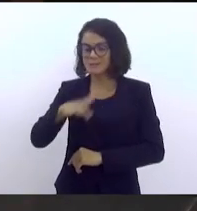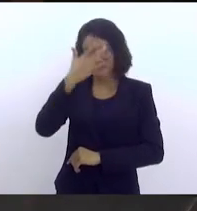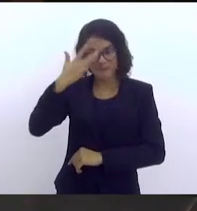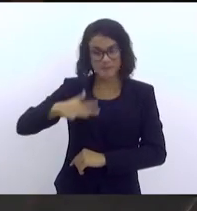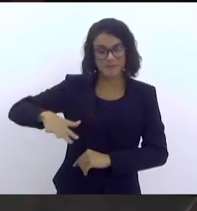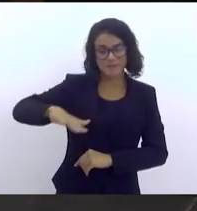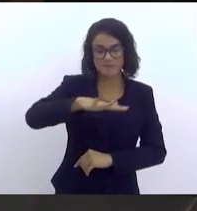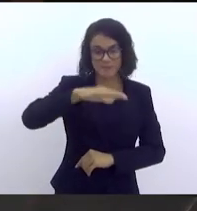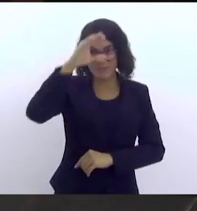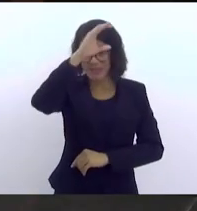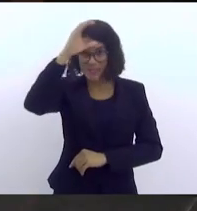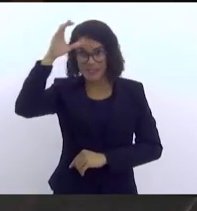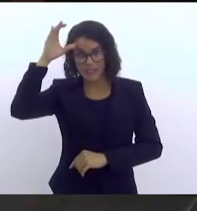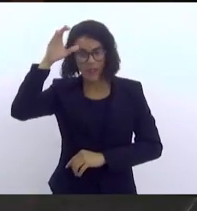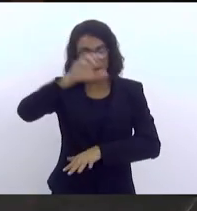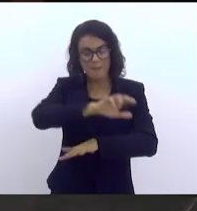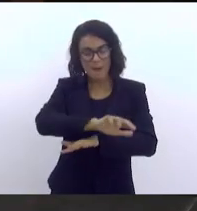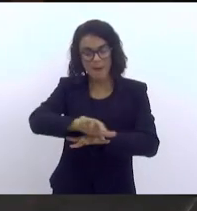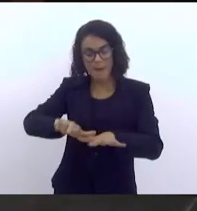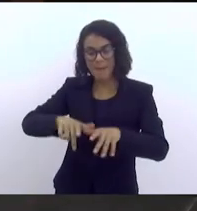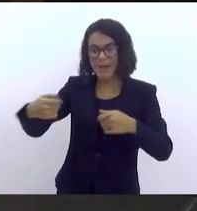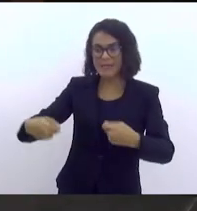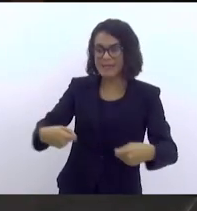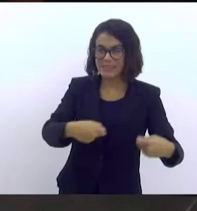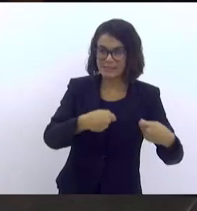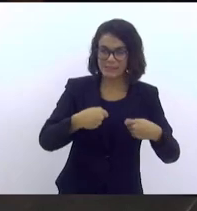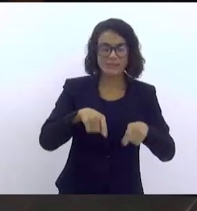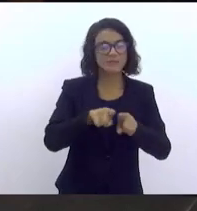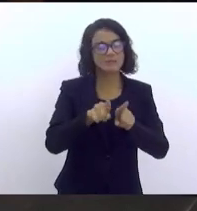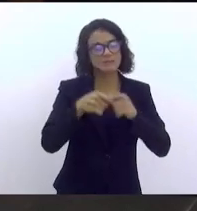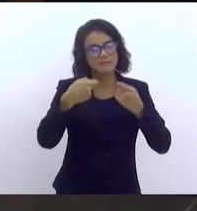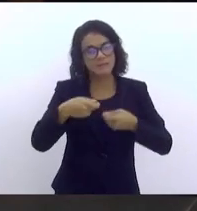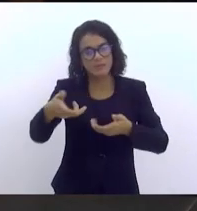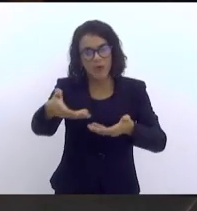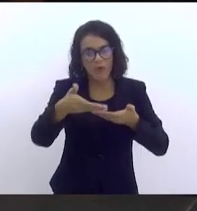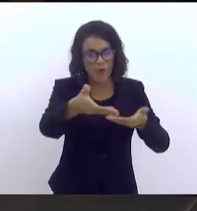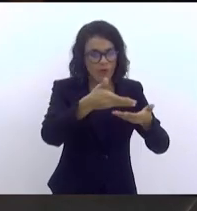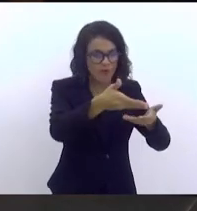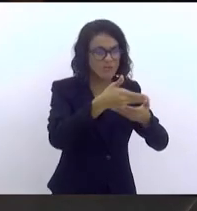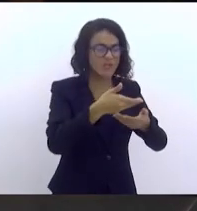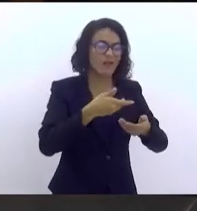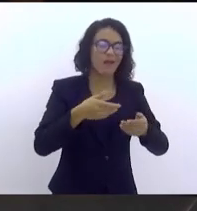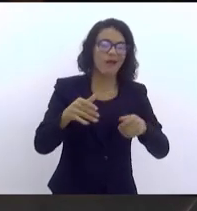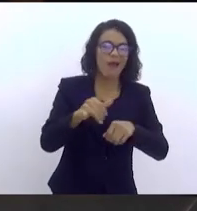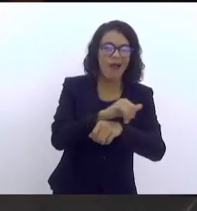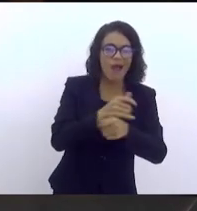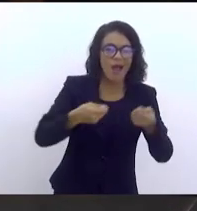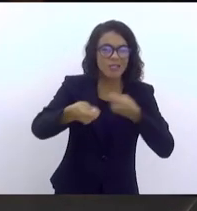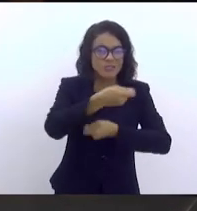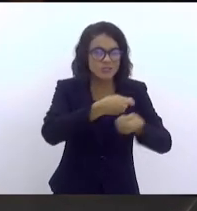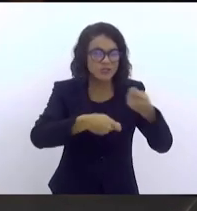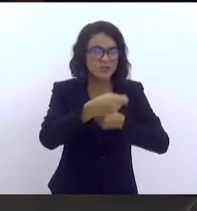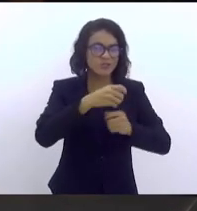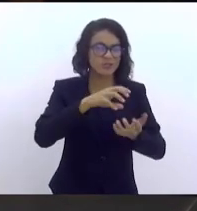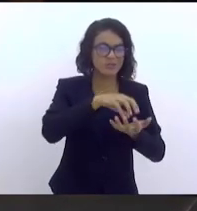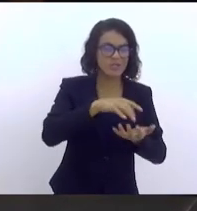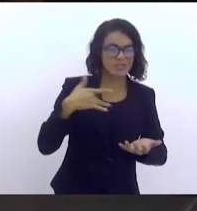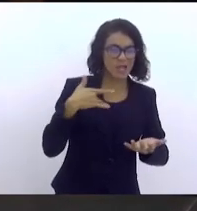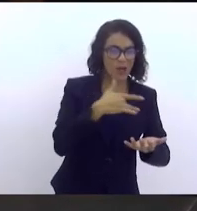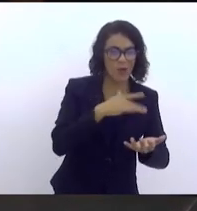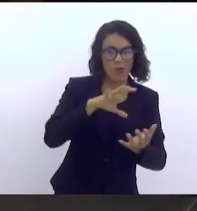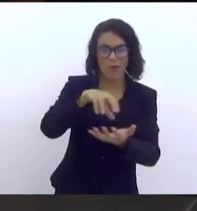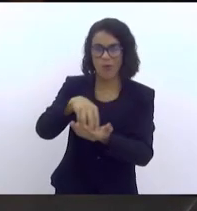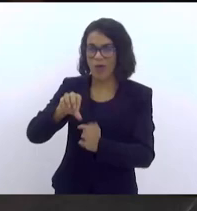demandas multifatoriais e precisa convocar então a articulação entre setores como saúde